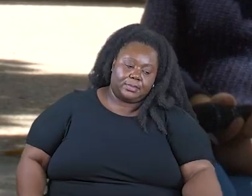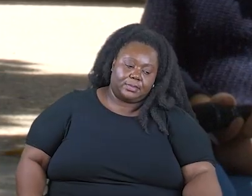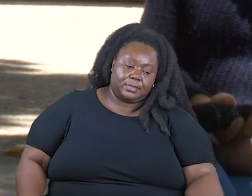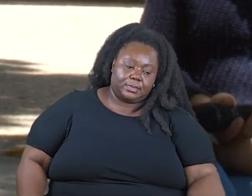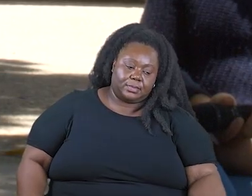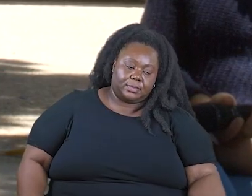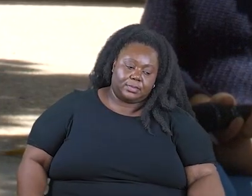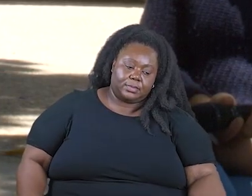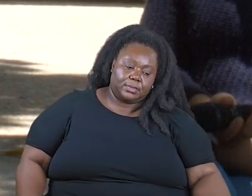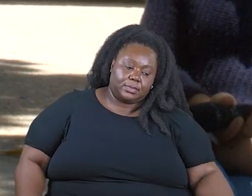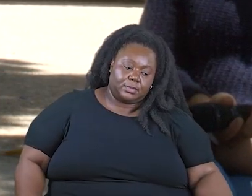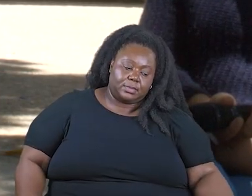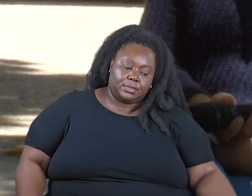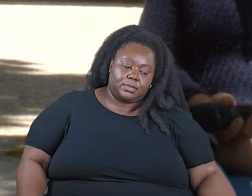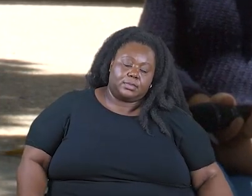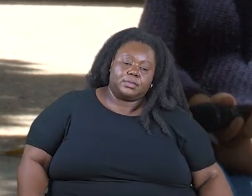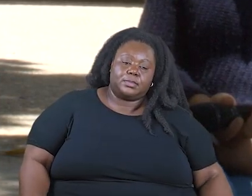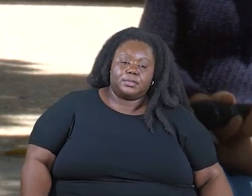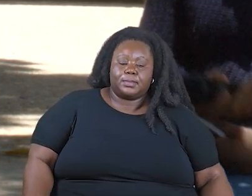ditadura.